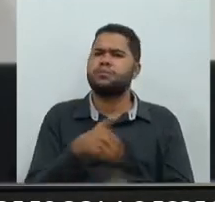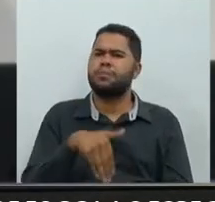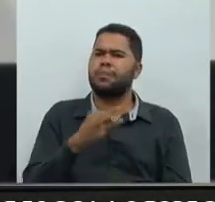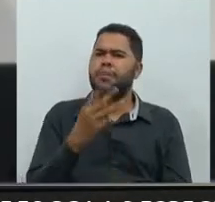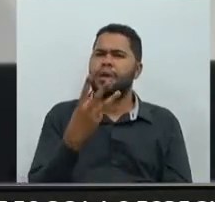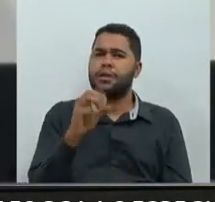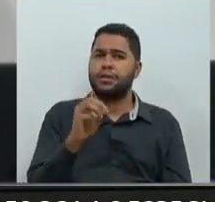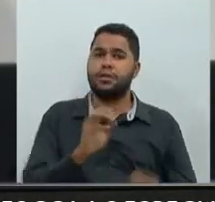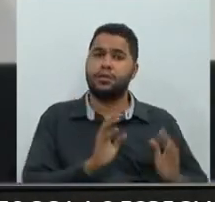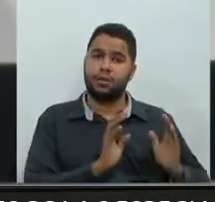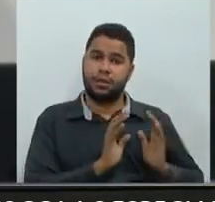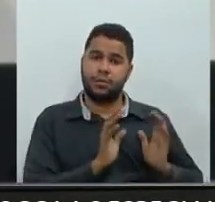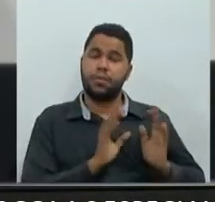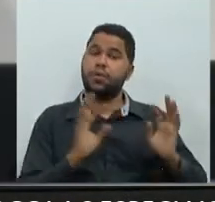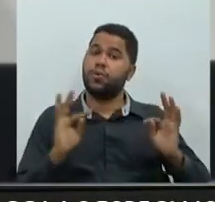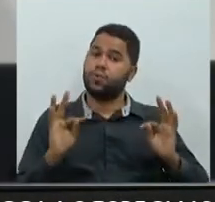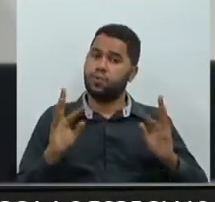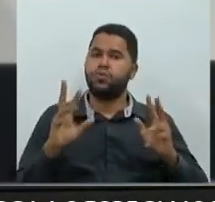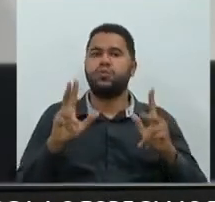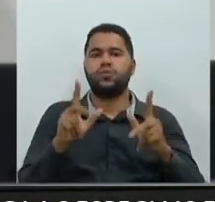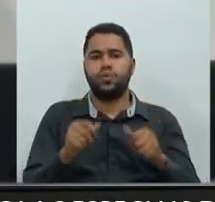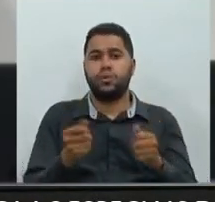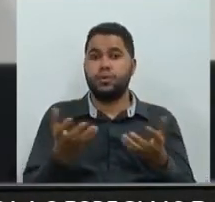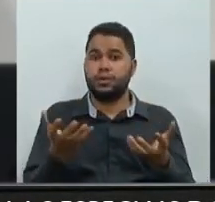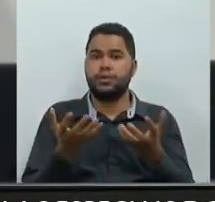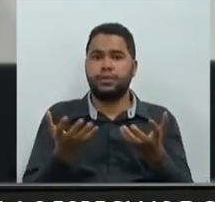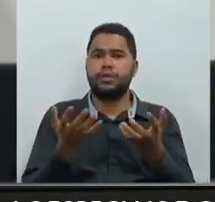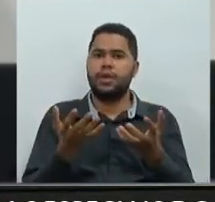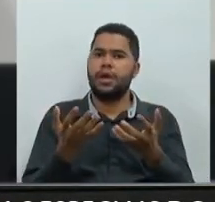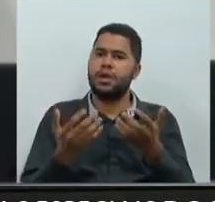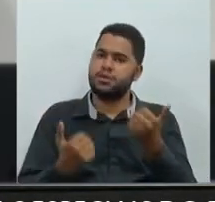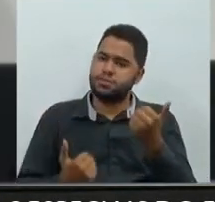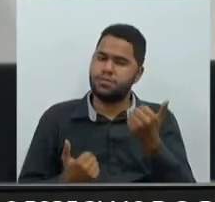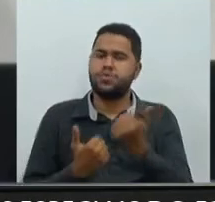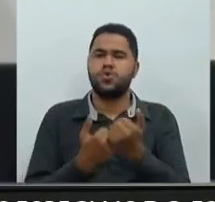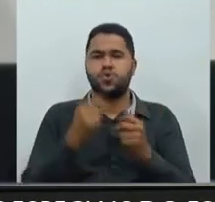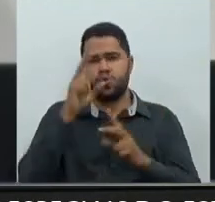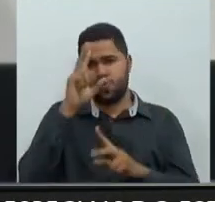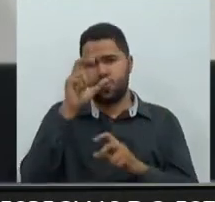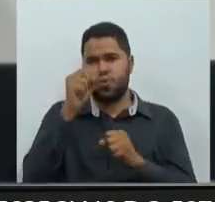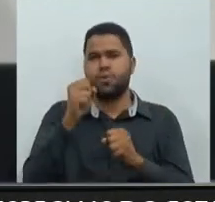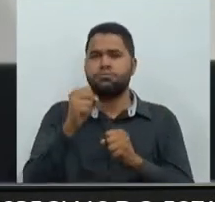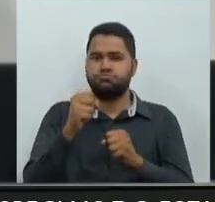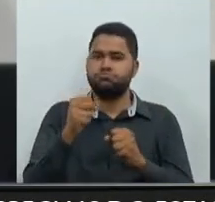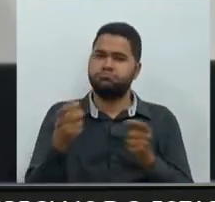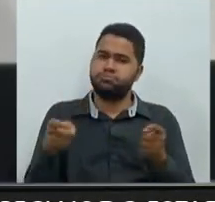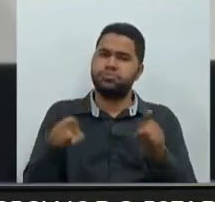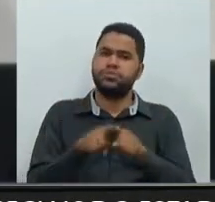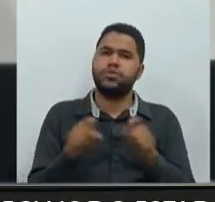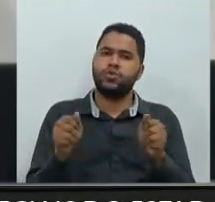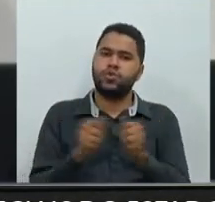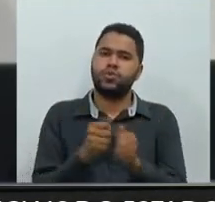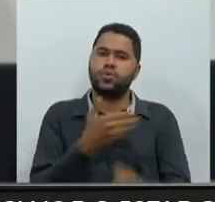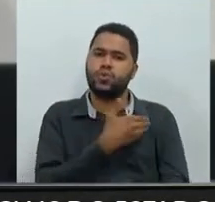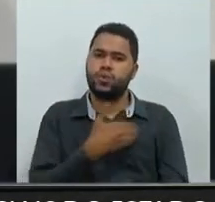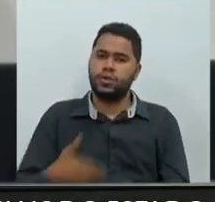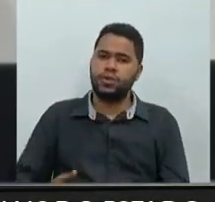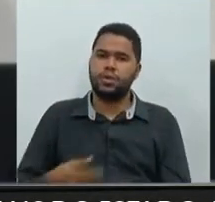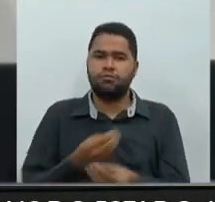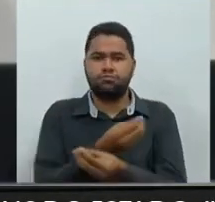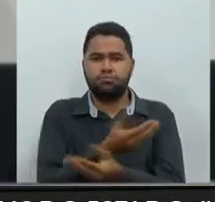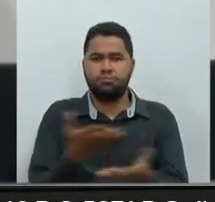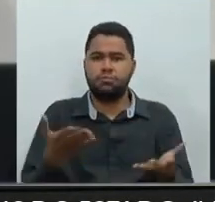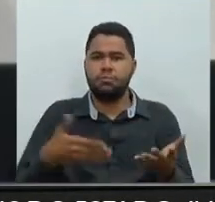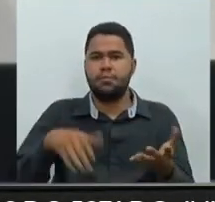30 APAES e todas elas querem aí um fortalecimento do conveniamento com o Estado, né, até para oferecerem mais